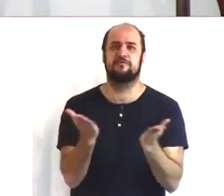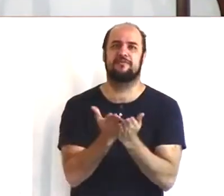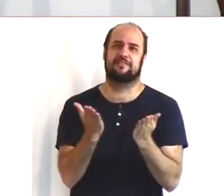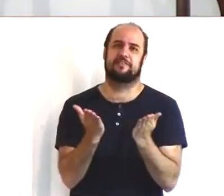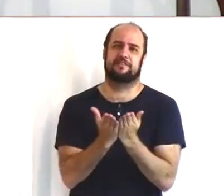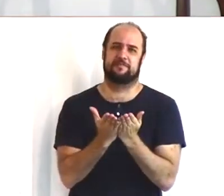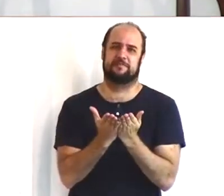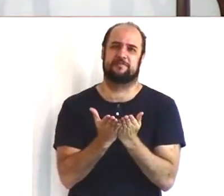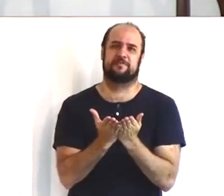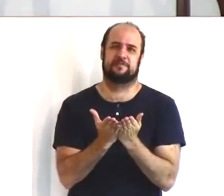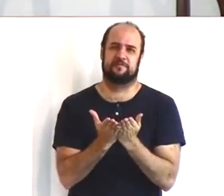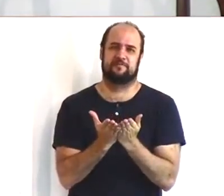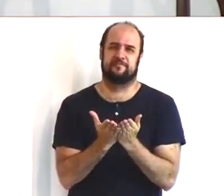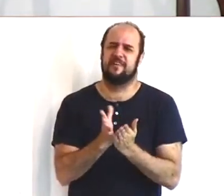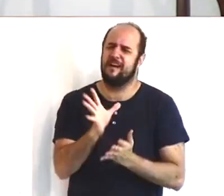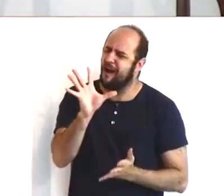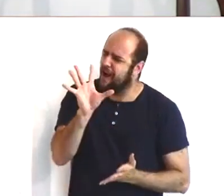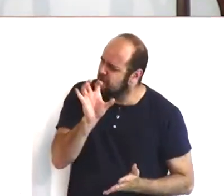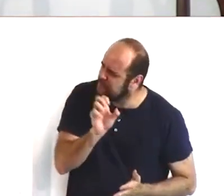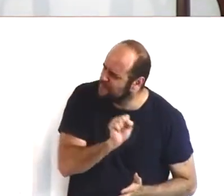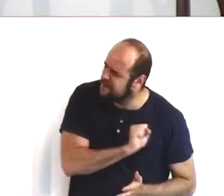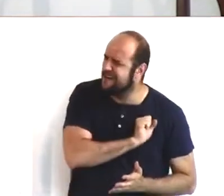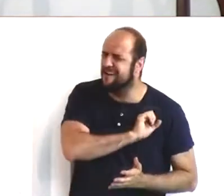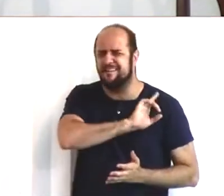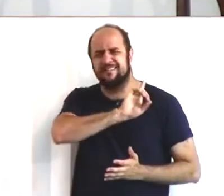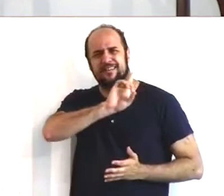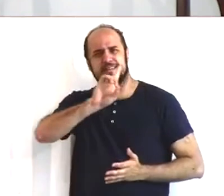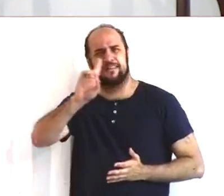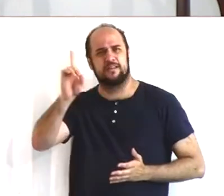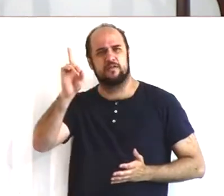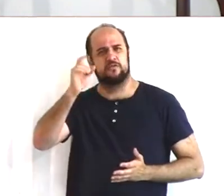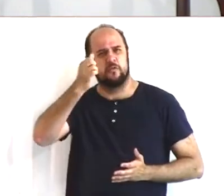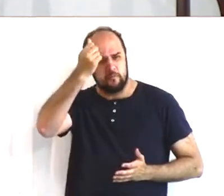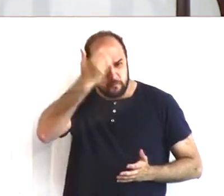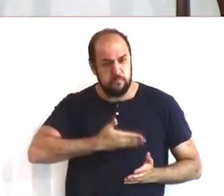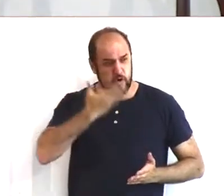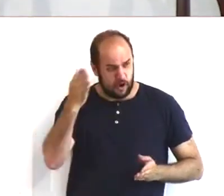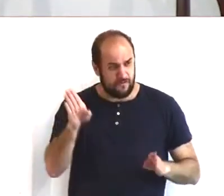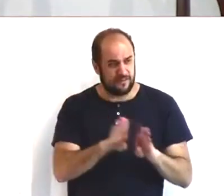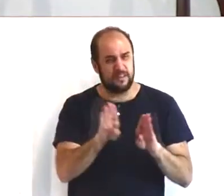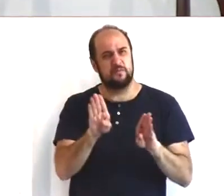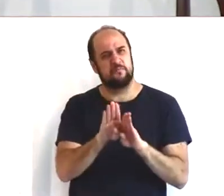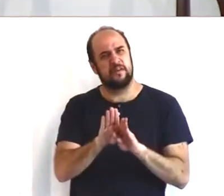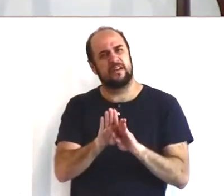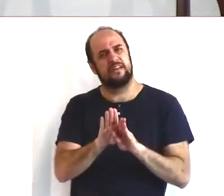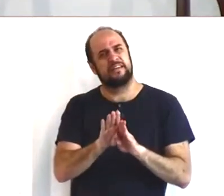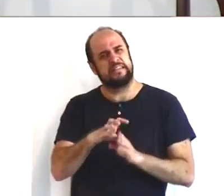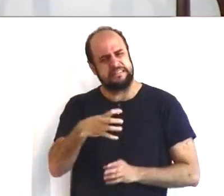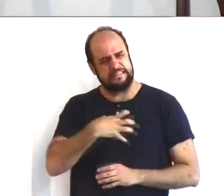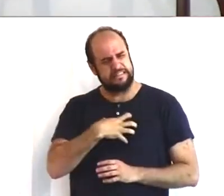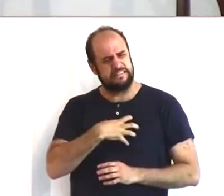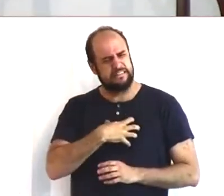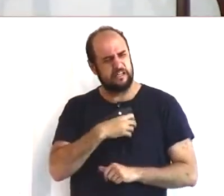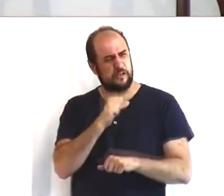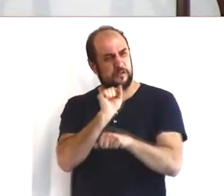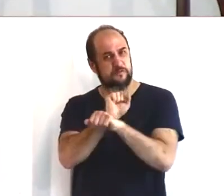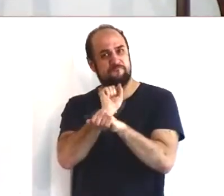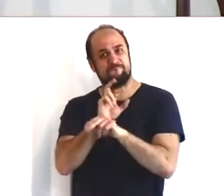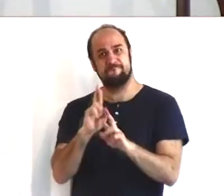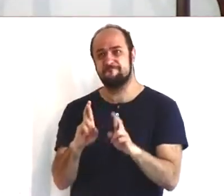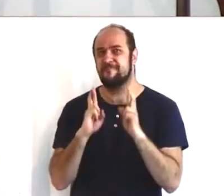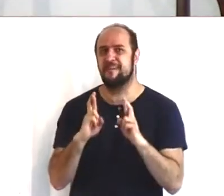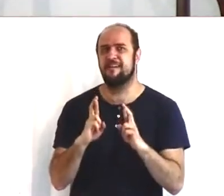cristã. Amar a Deus nas provações aumenta a esperança na coroa da